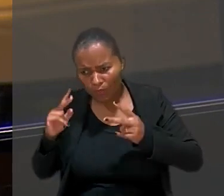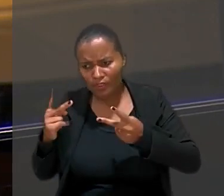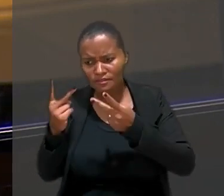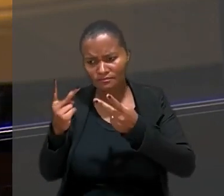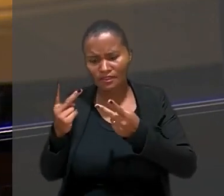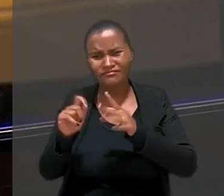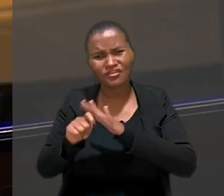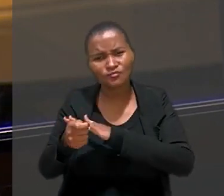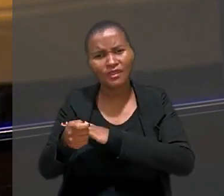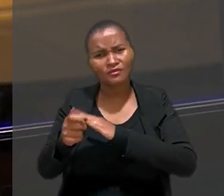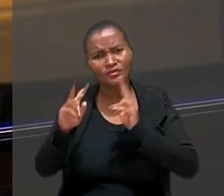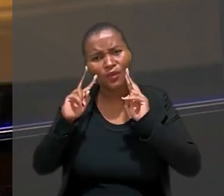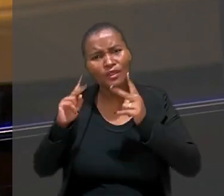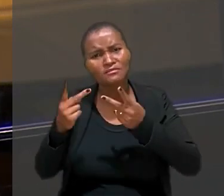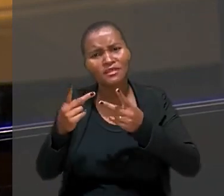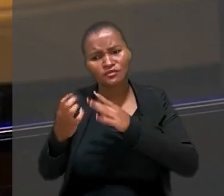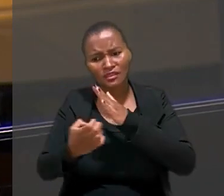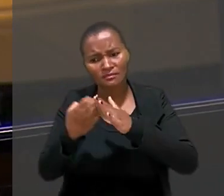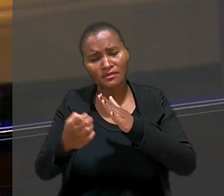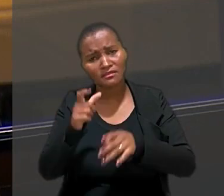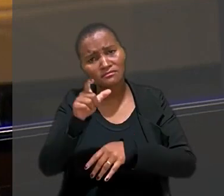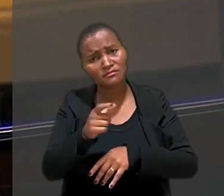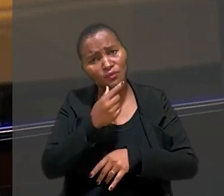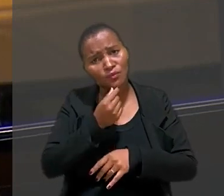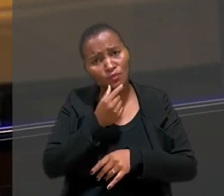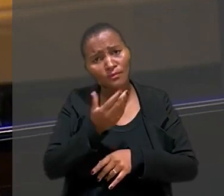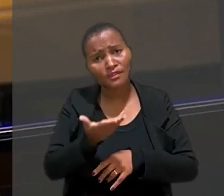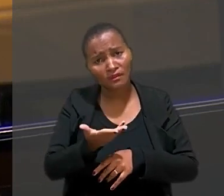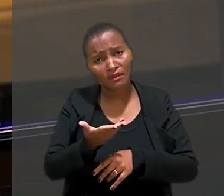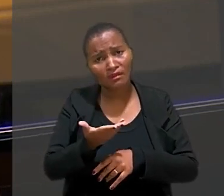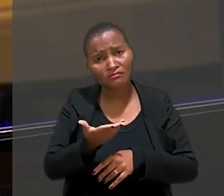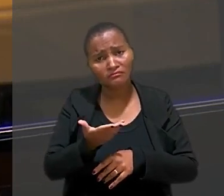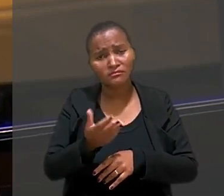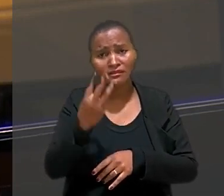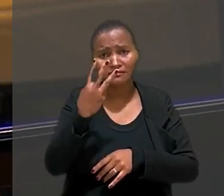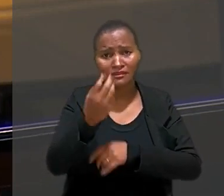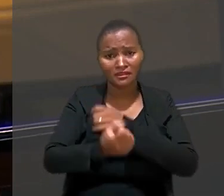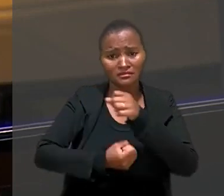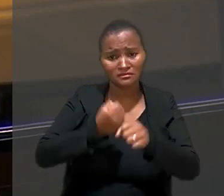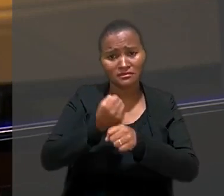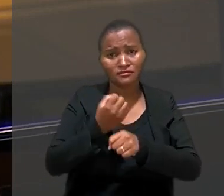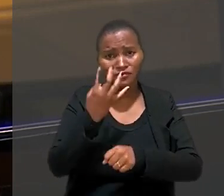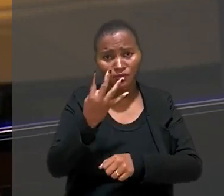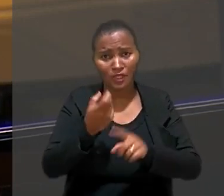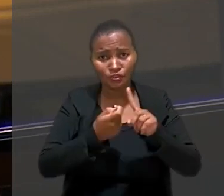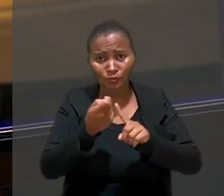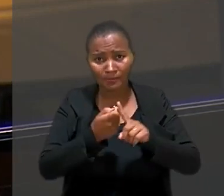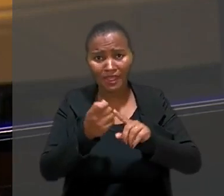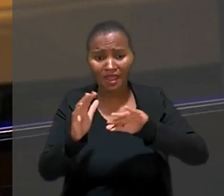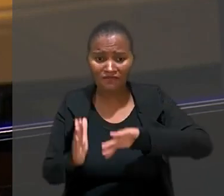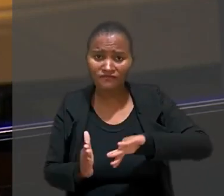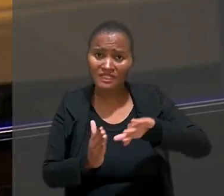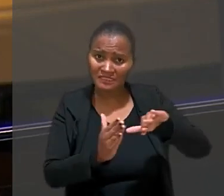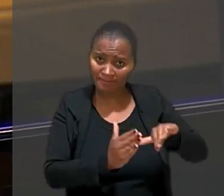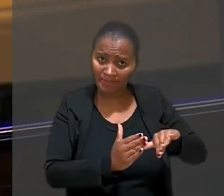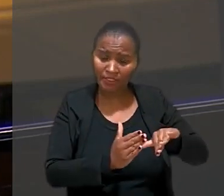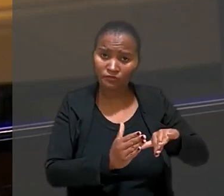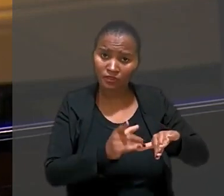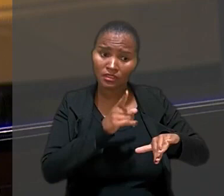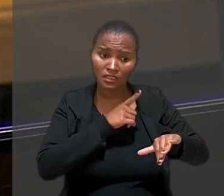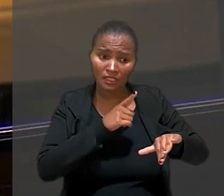empresa em relação a este empregado. Parece que durante o afastamento de 3 anos e 4 meses,